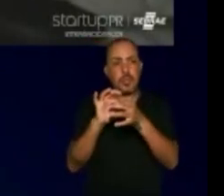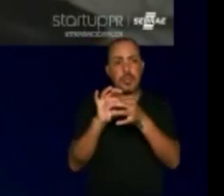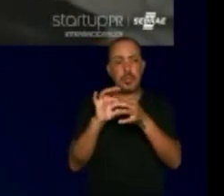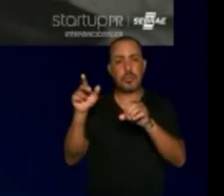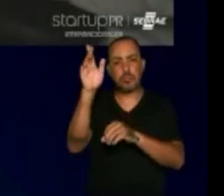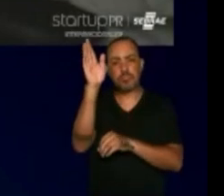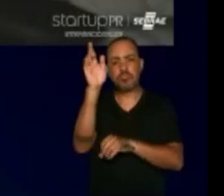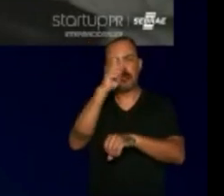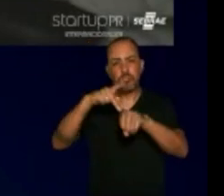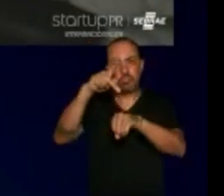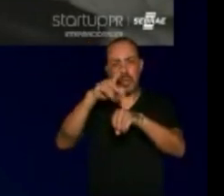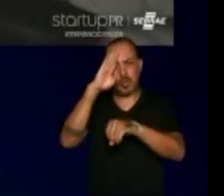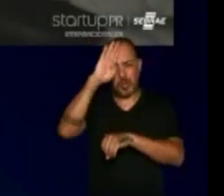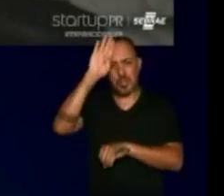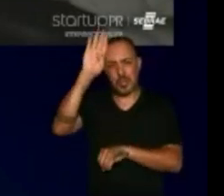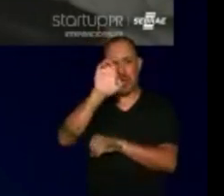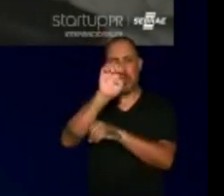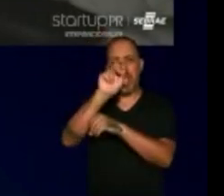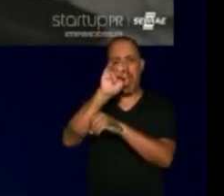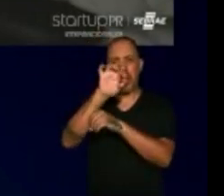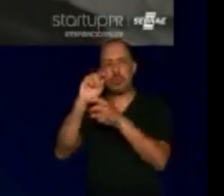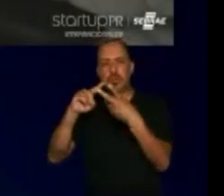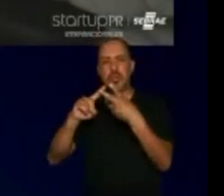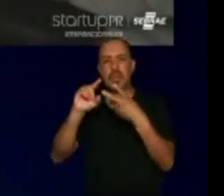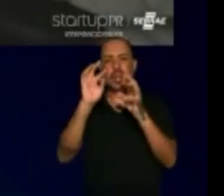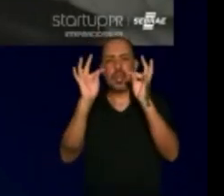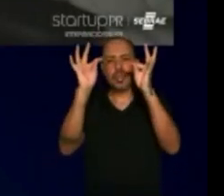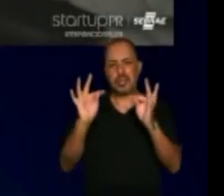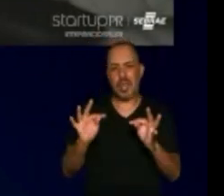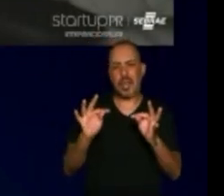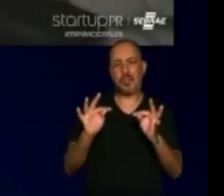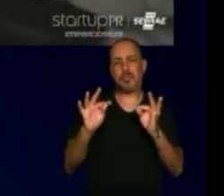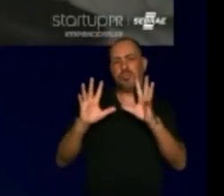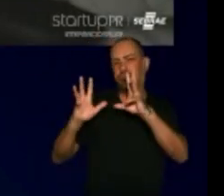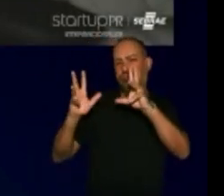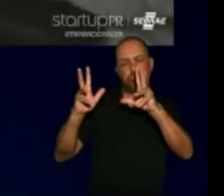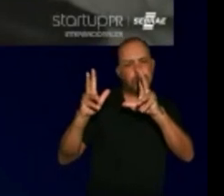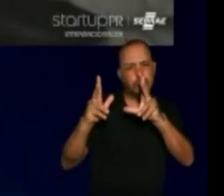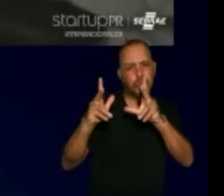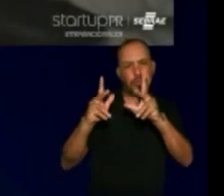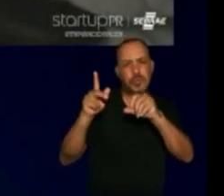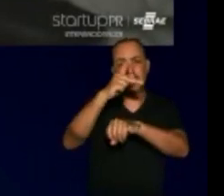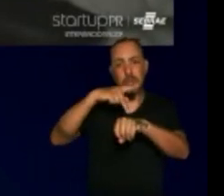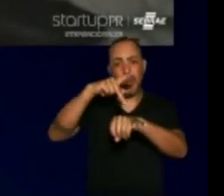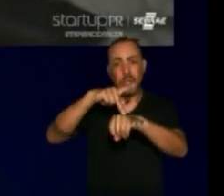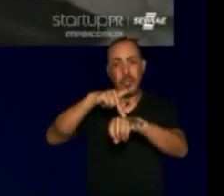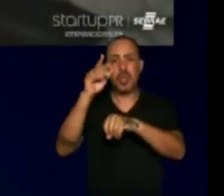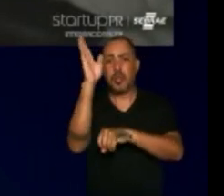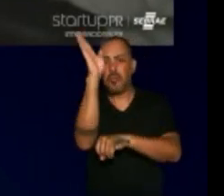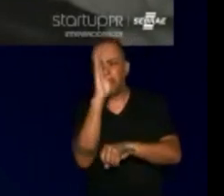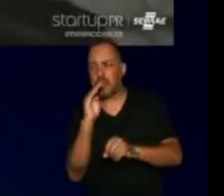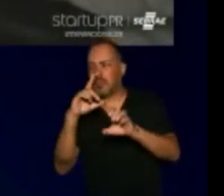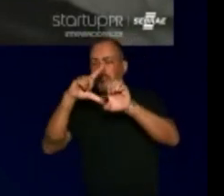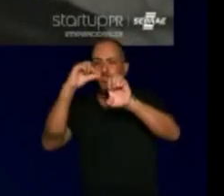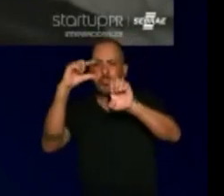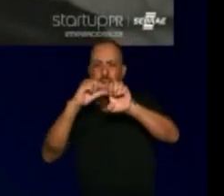do ecossistema da Estônia. Então, Startup Estônia, Tecnopool, E-Estônia, Briefing Center, brasileiros empreendedores.